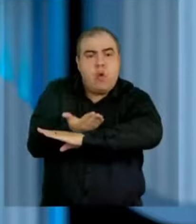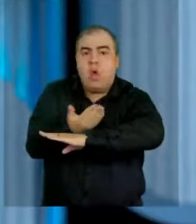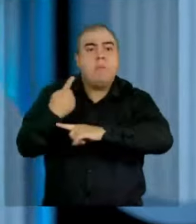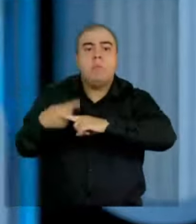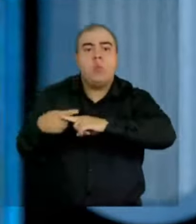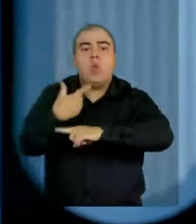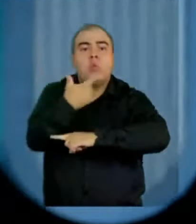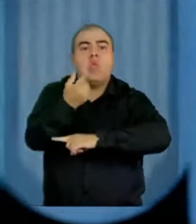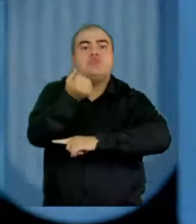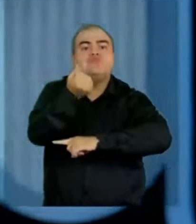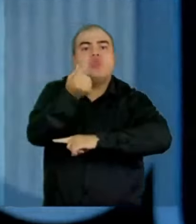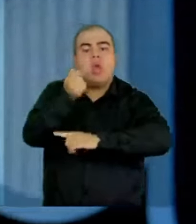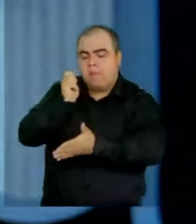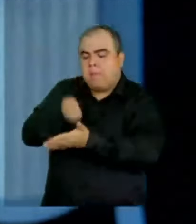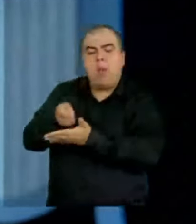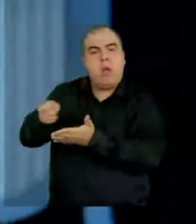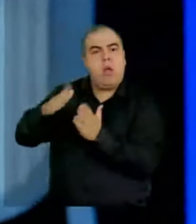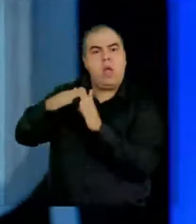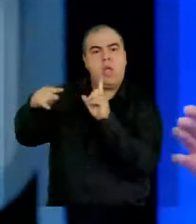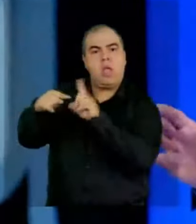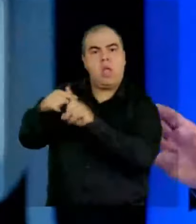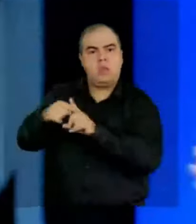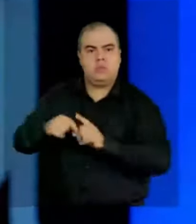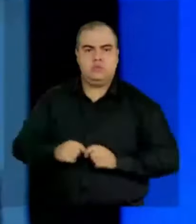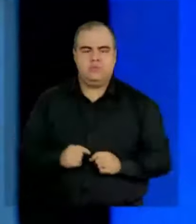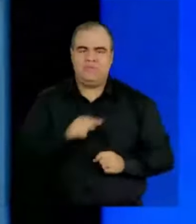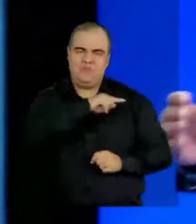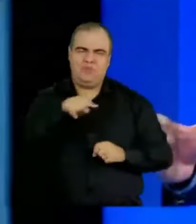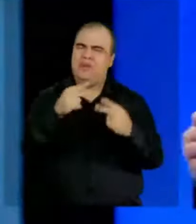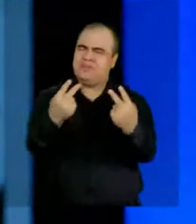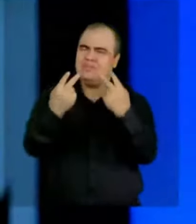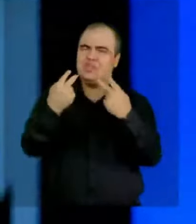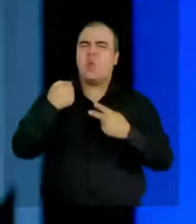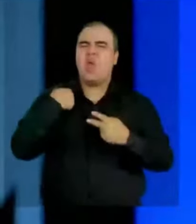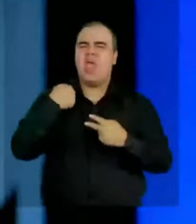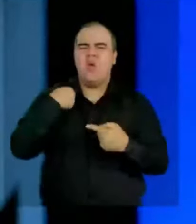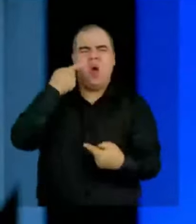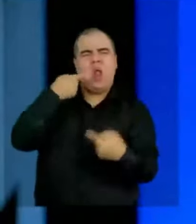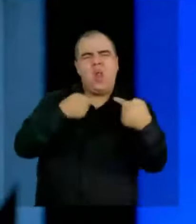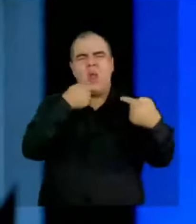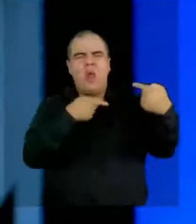capela é mentira Aliás você que tá assistindo eu não precisa eu discutir com ele você sabe